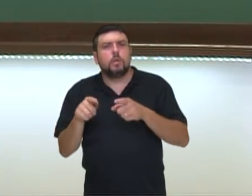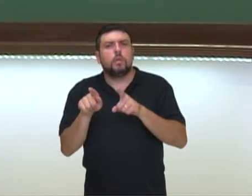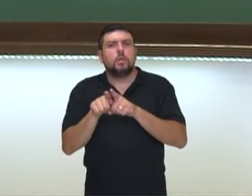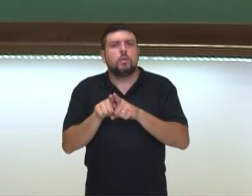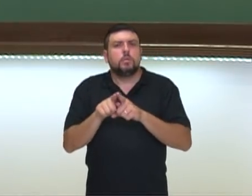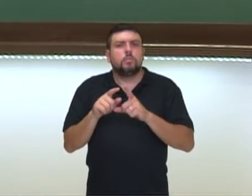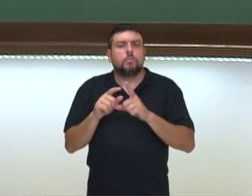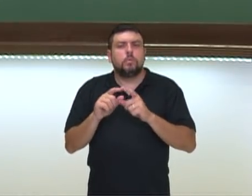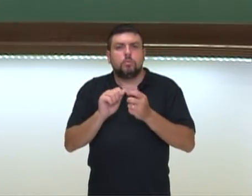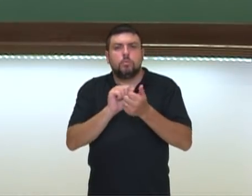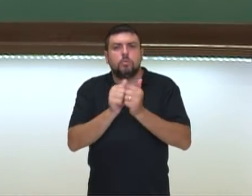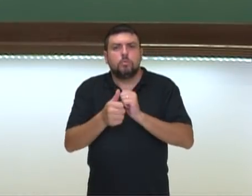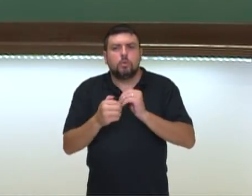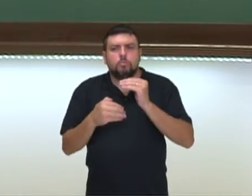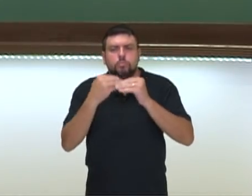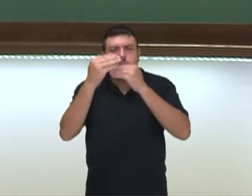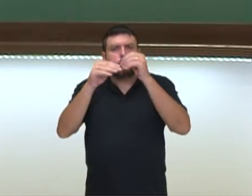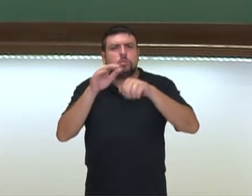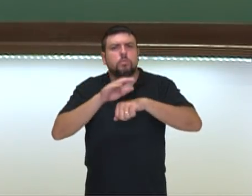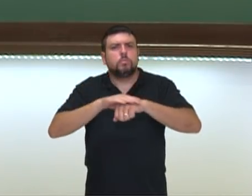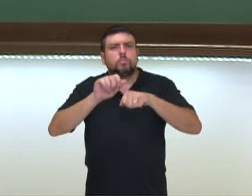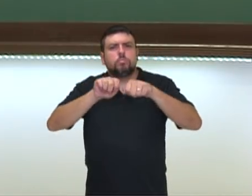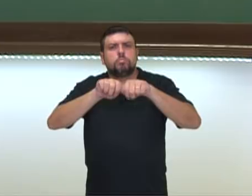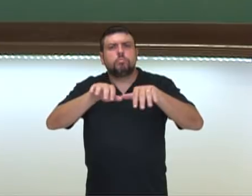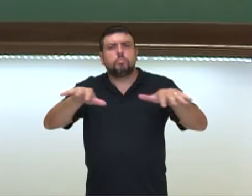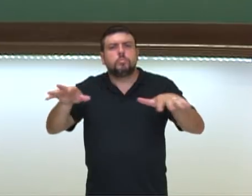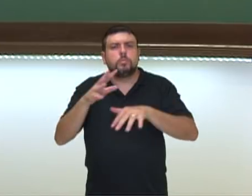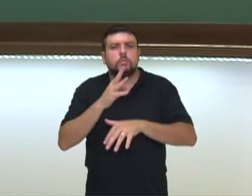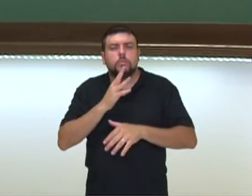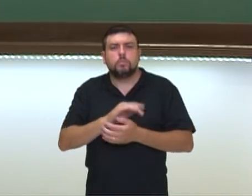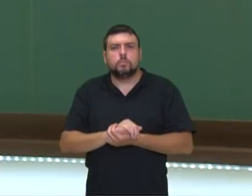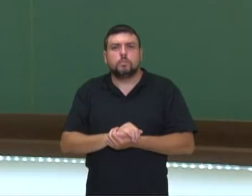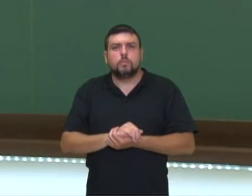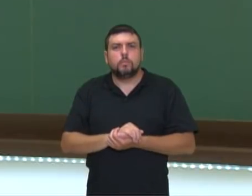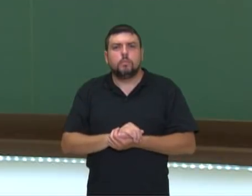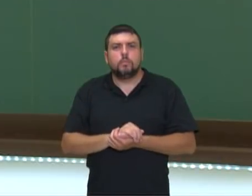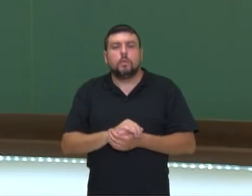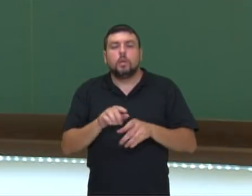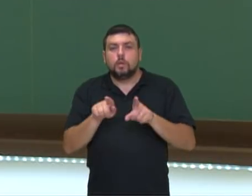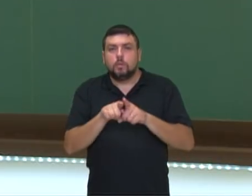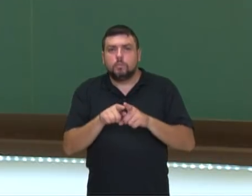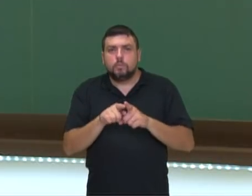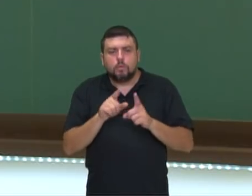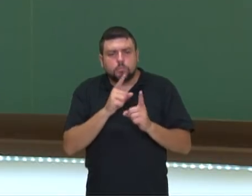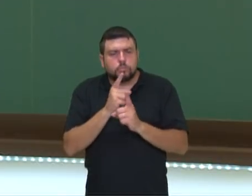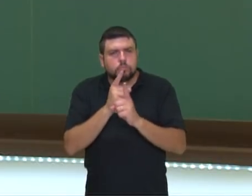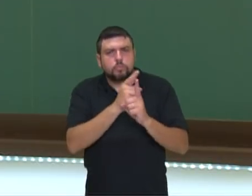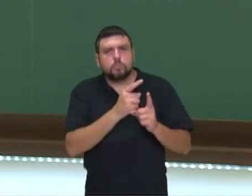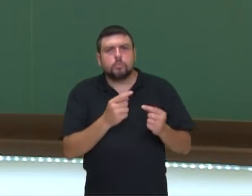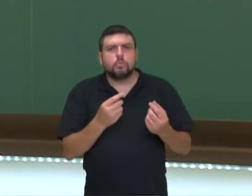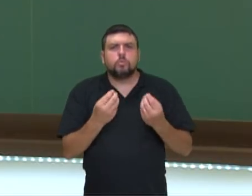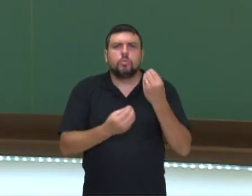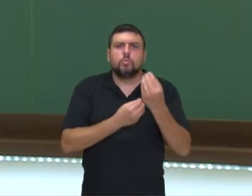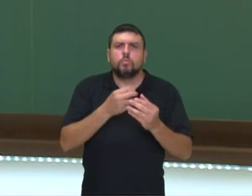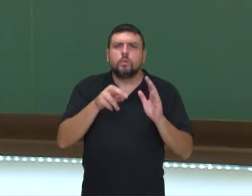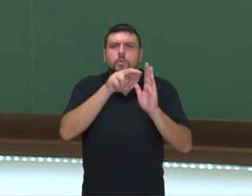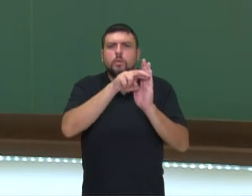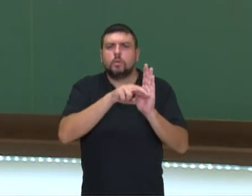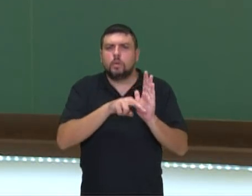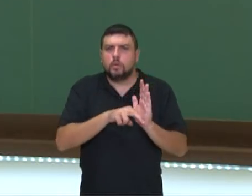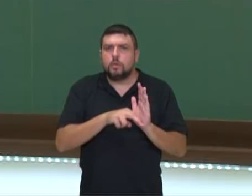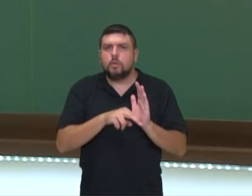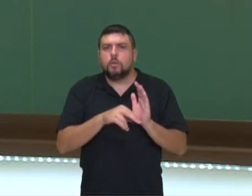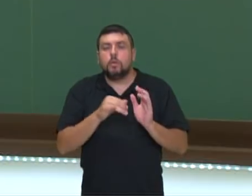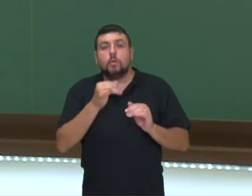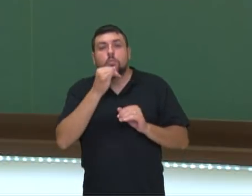cada vez mais conhecido como ele é hoje. Identificamos quais foram essas regras, quais foram as mudanças, né? Por exemplo, a